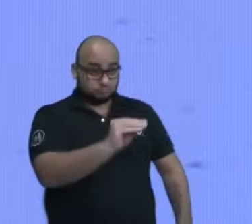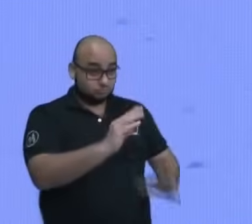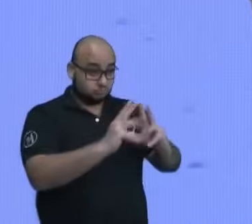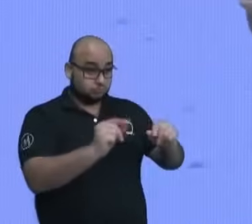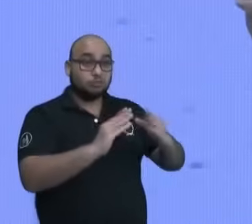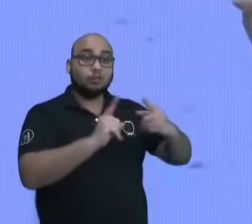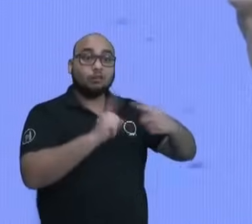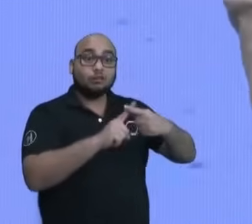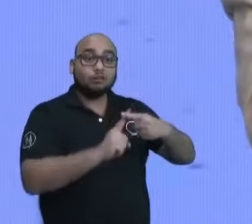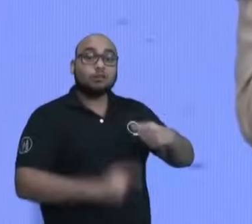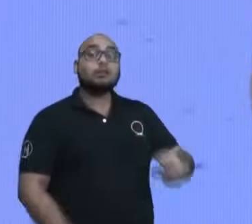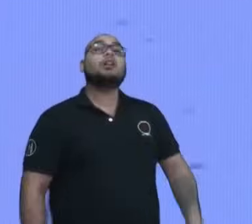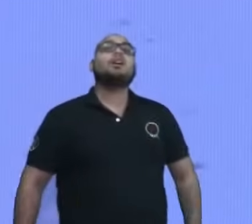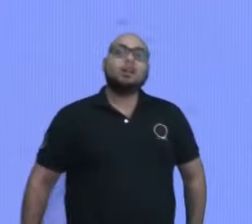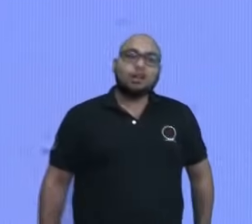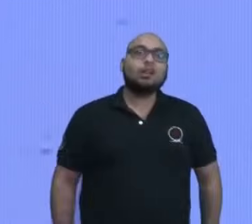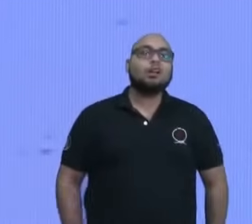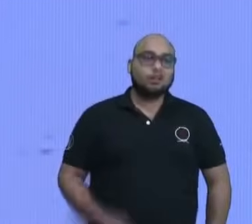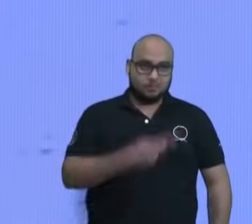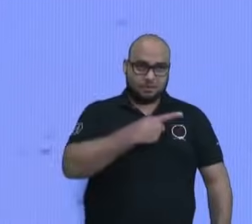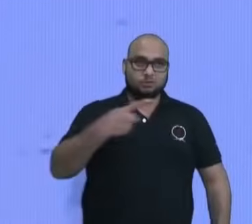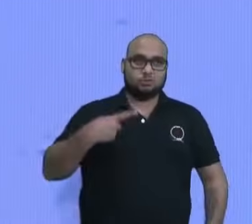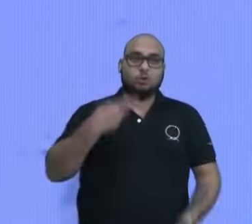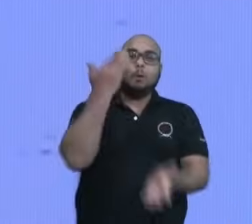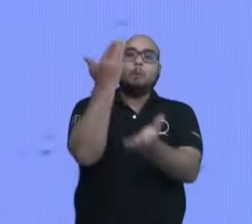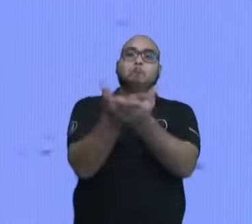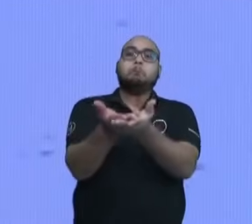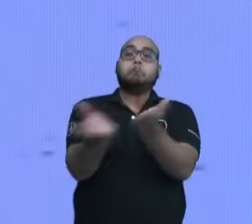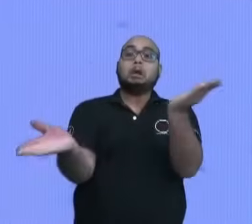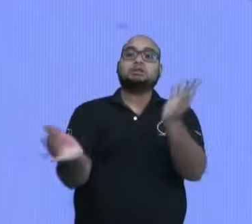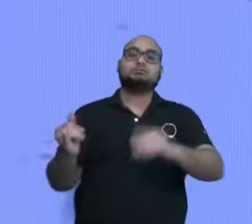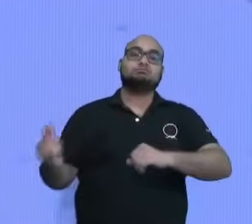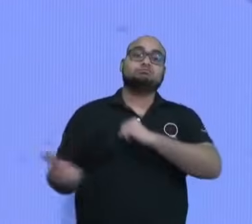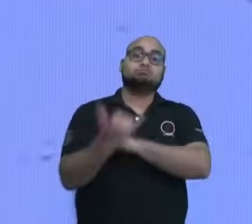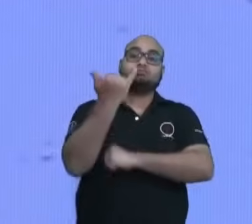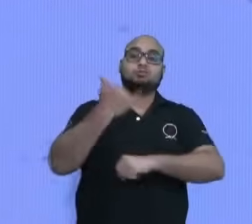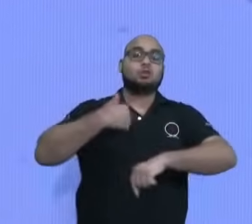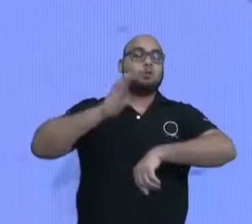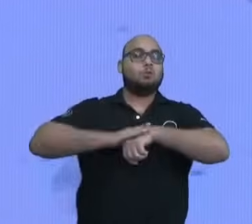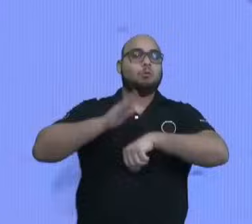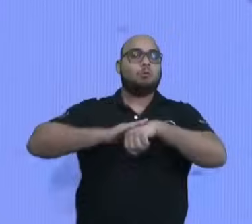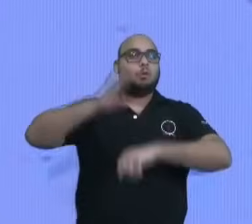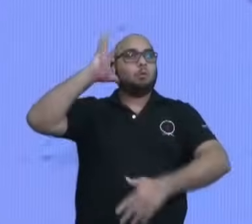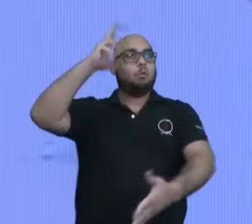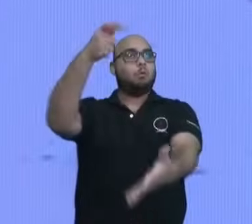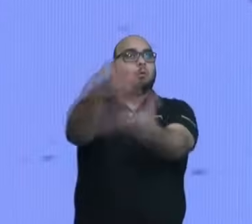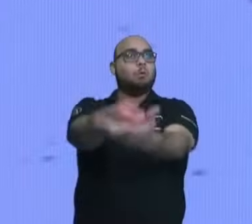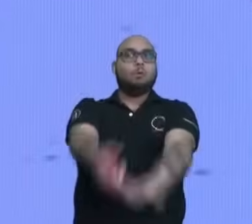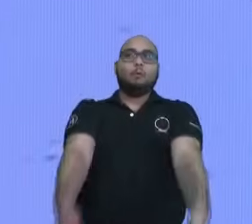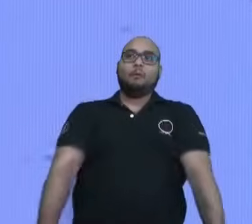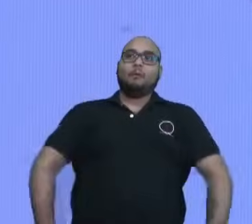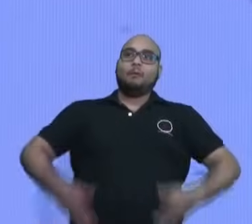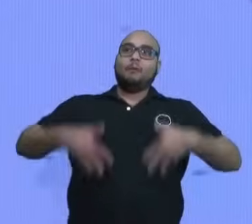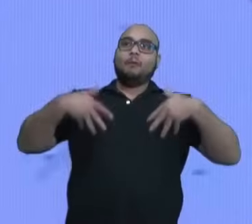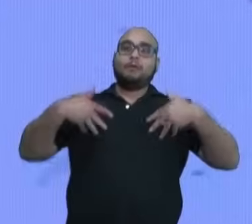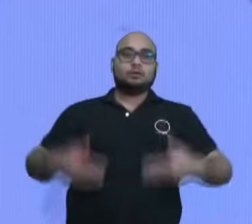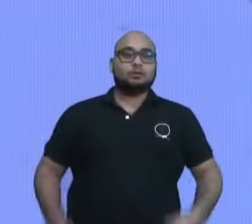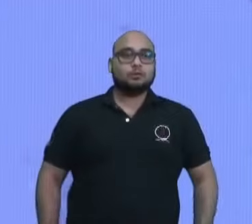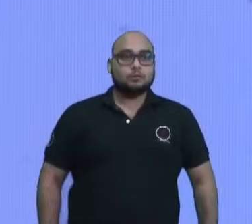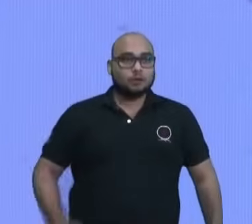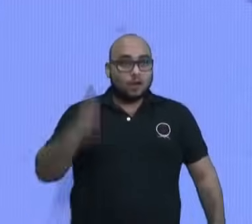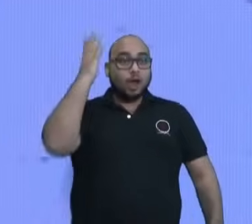vem dizendo que pastores perder a oportunidade agora é com a gente que que vocês estão achando que